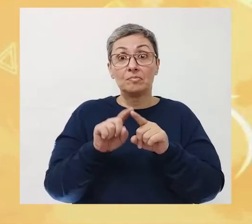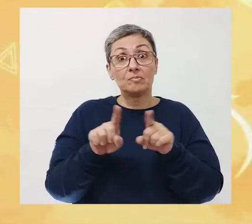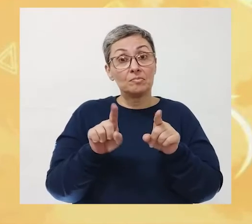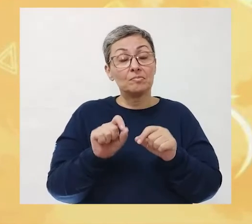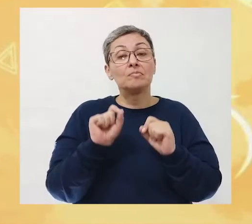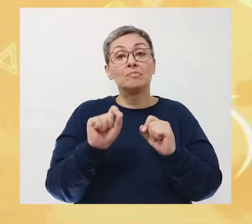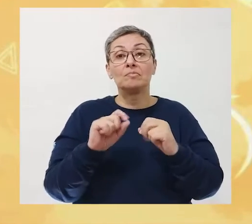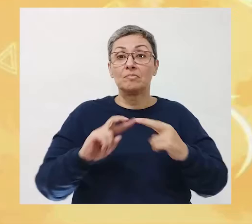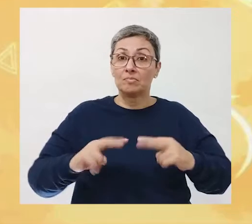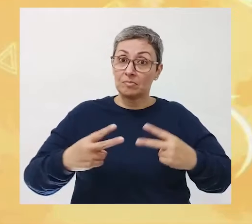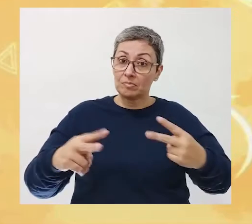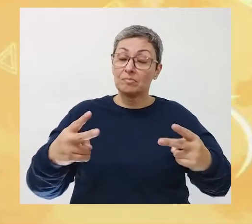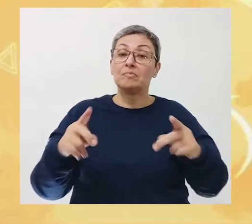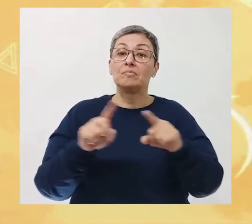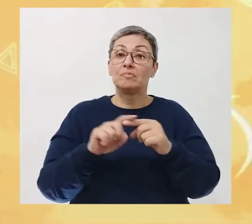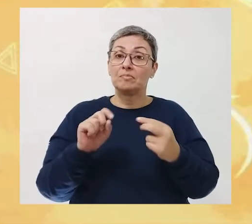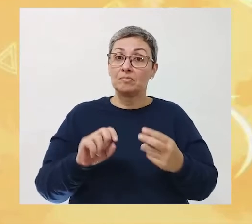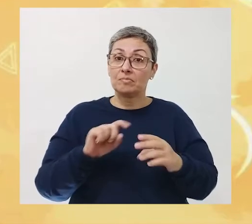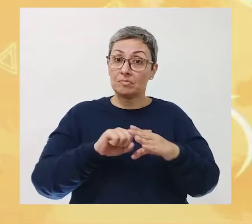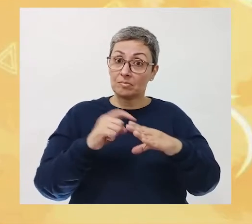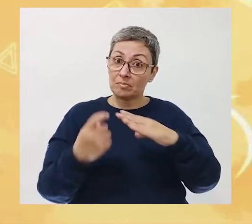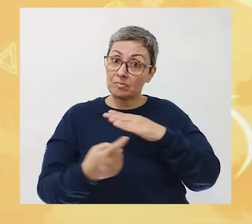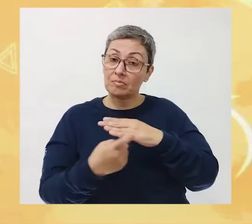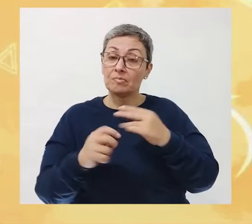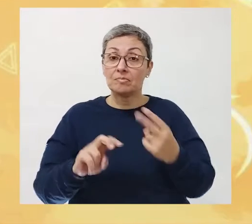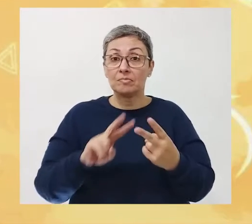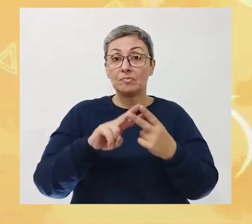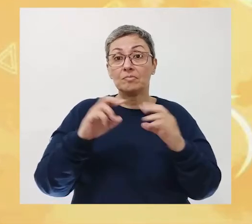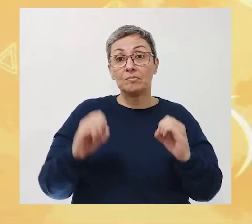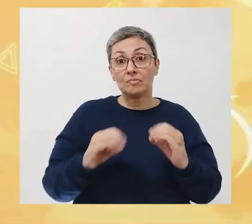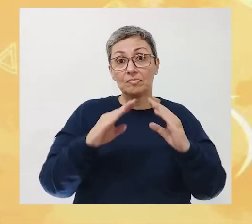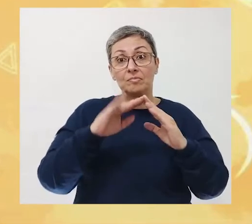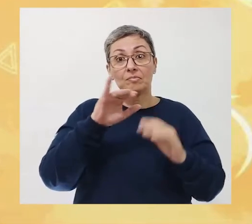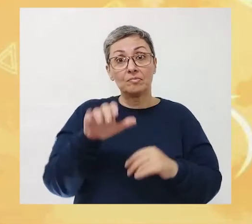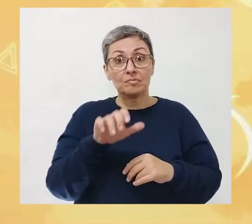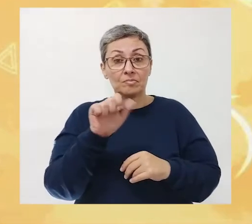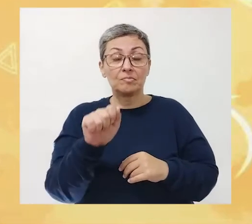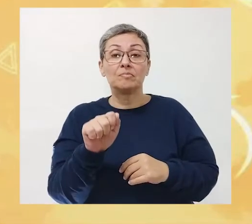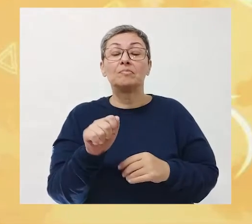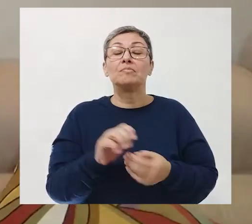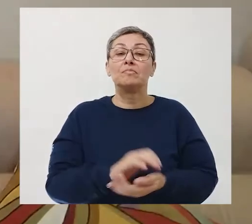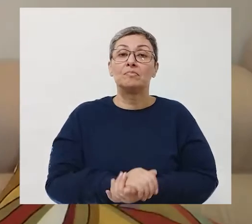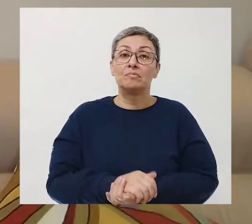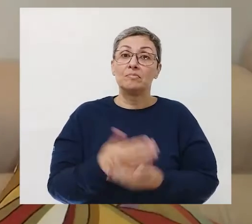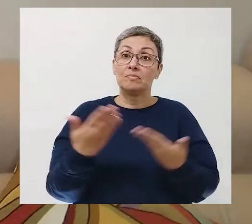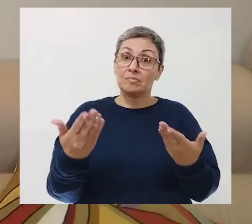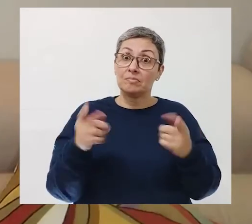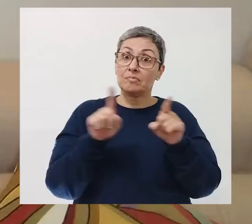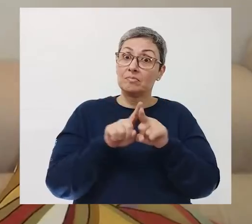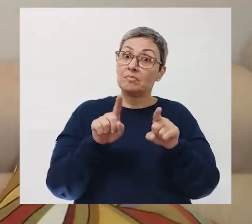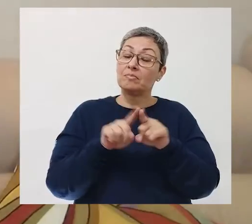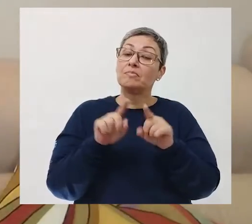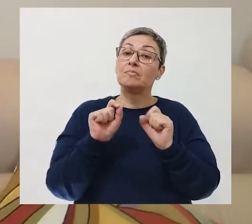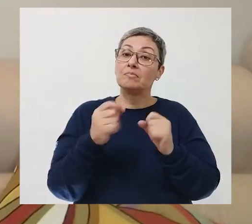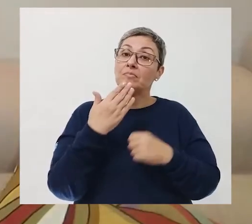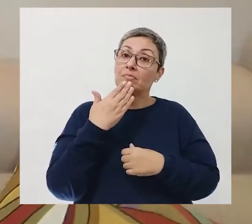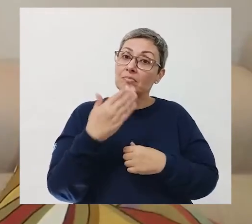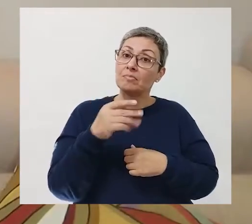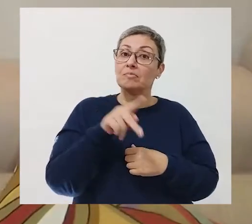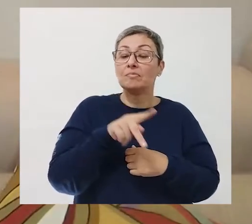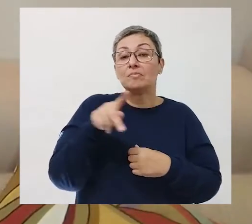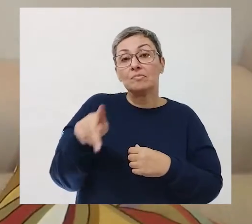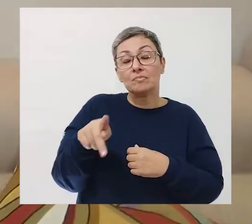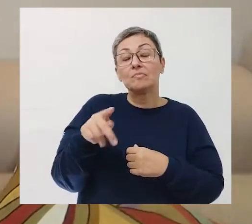também compartilhar pelas redes sociais usando a hashtag Saberes em Casa EJA. E também vocês podem pedir aí para o professor